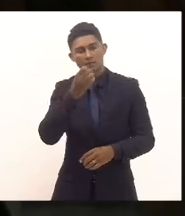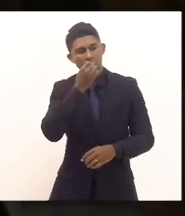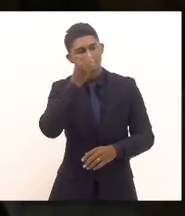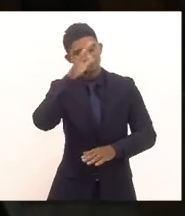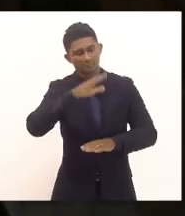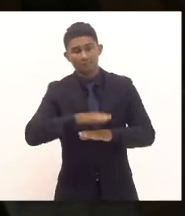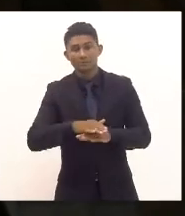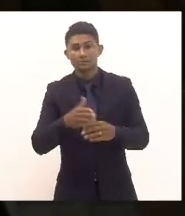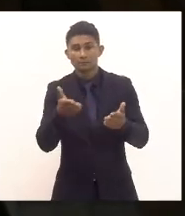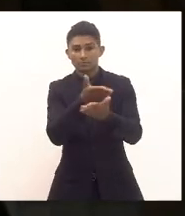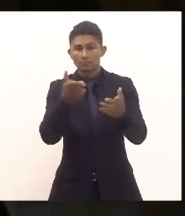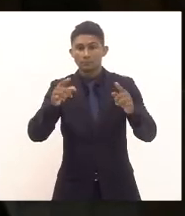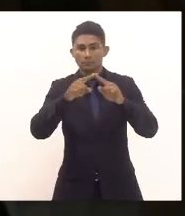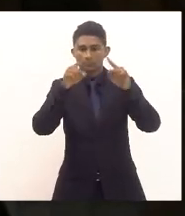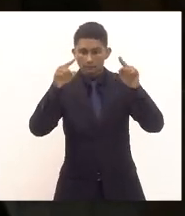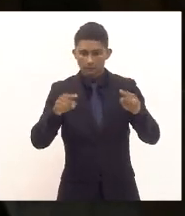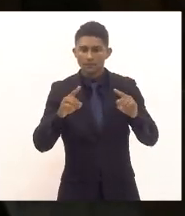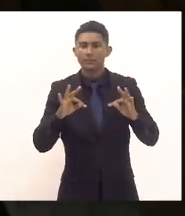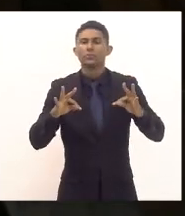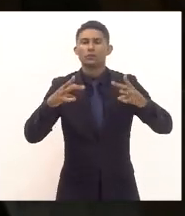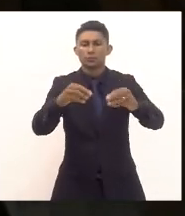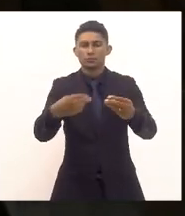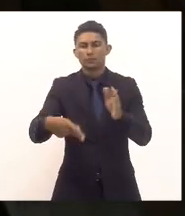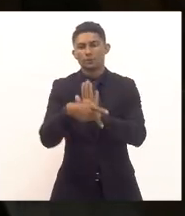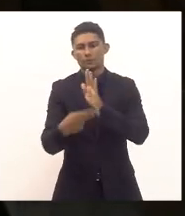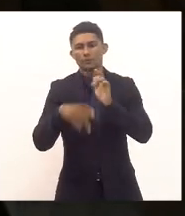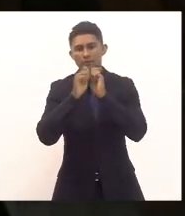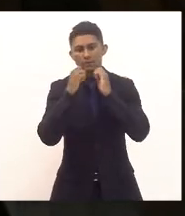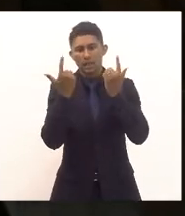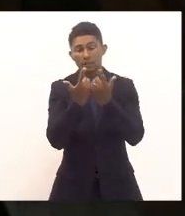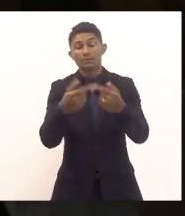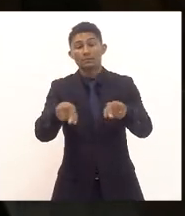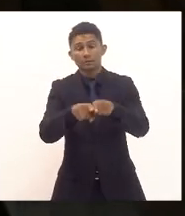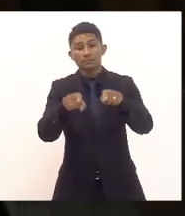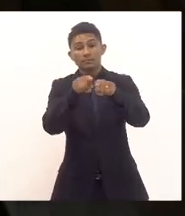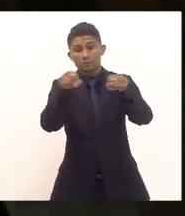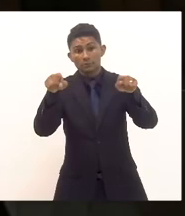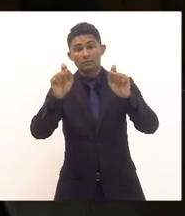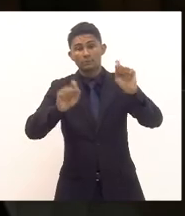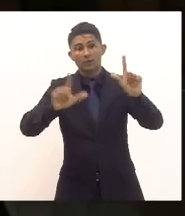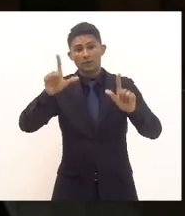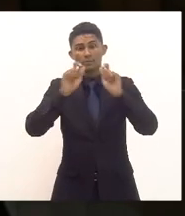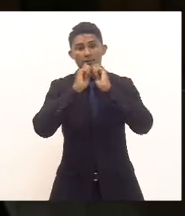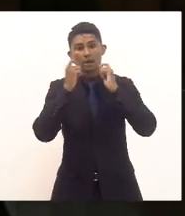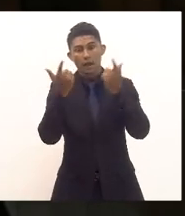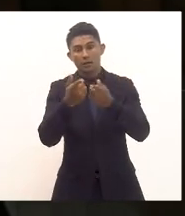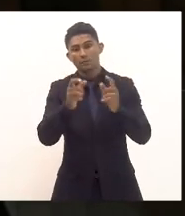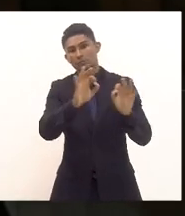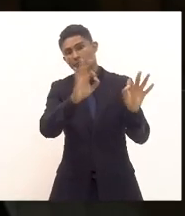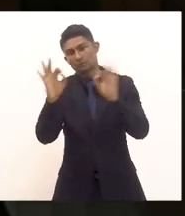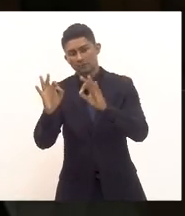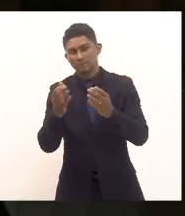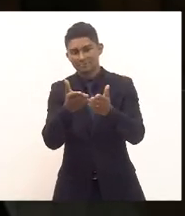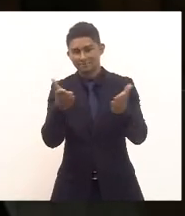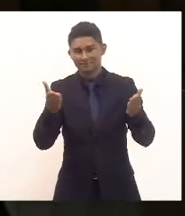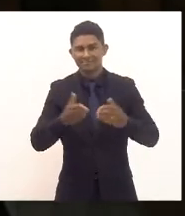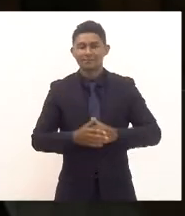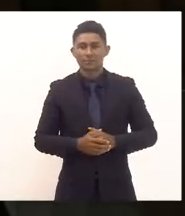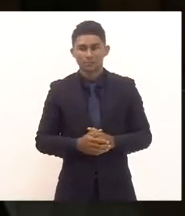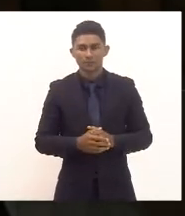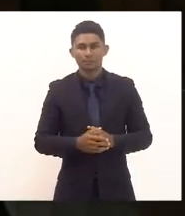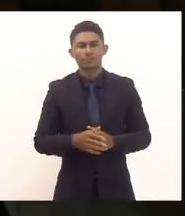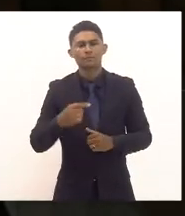a todos funcionários servidores da casa a todos que os assistem pela TV alerj senhoras e senhores